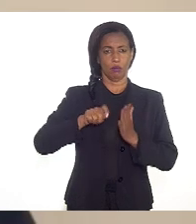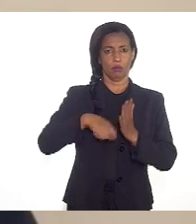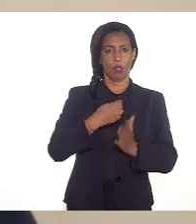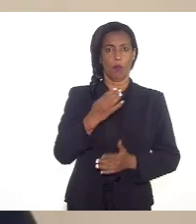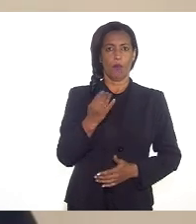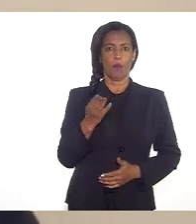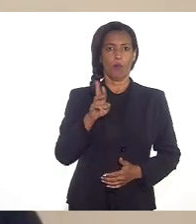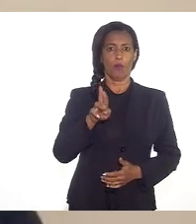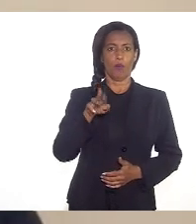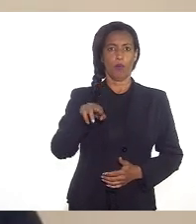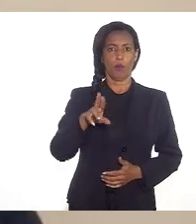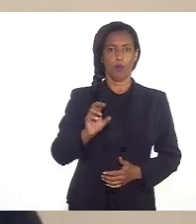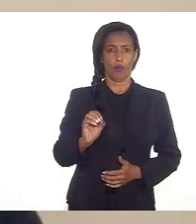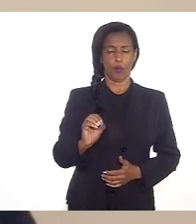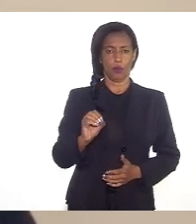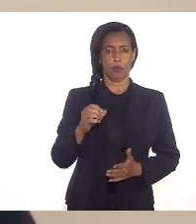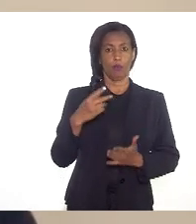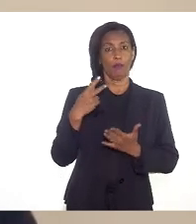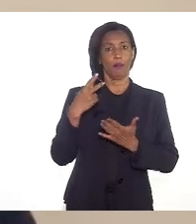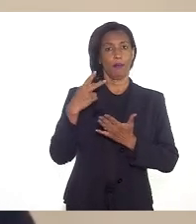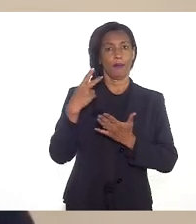Dauaire. Parecer